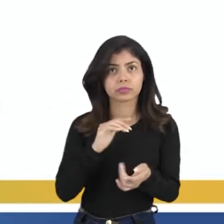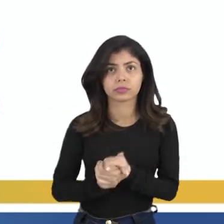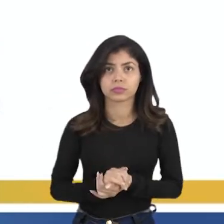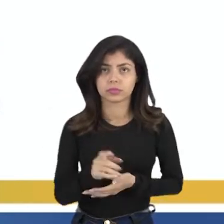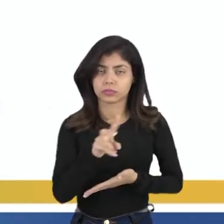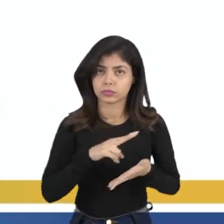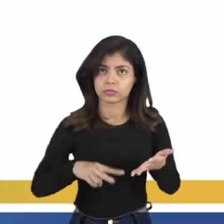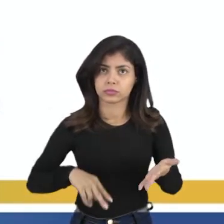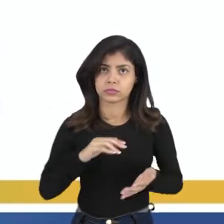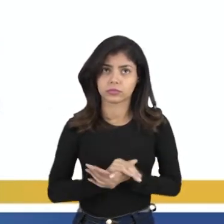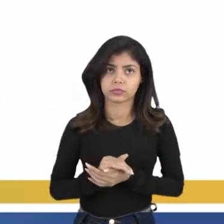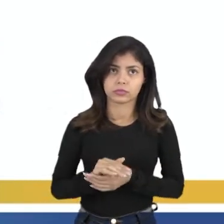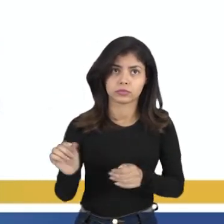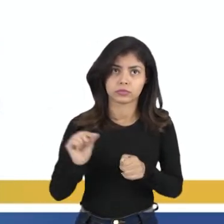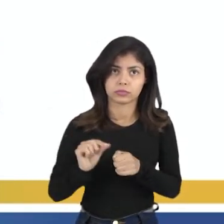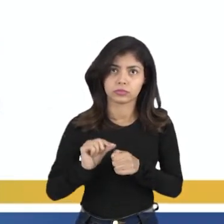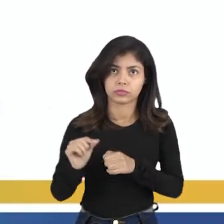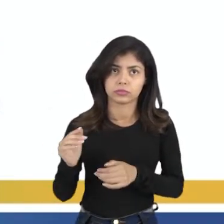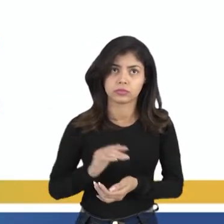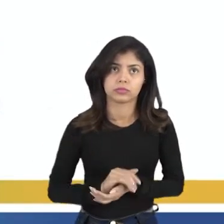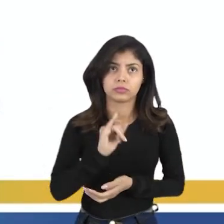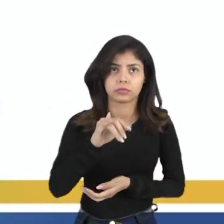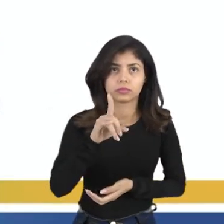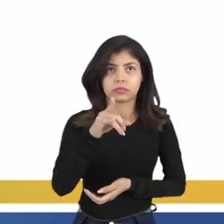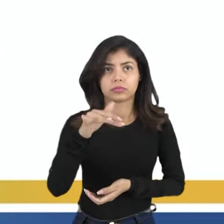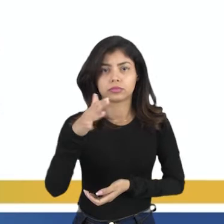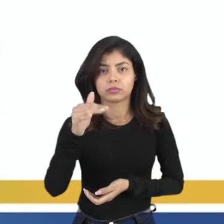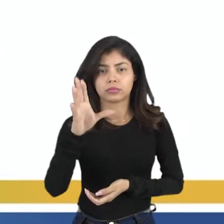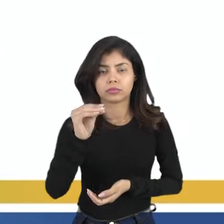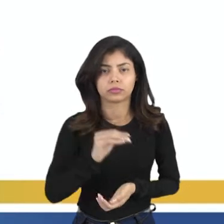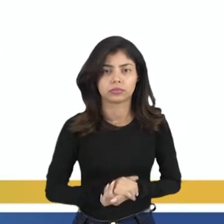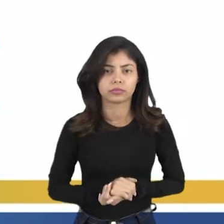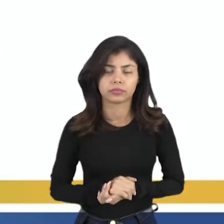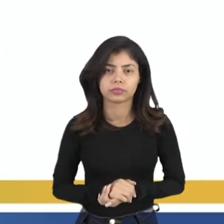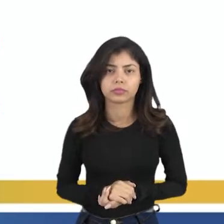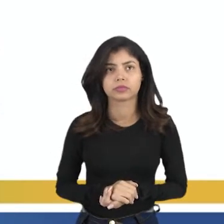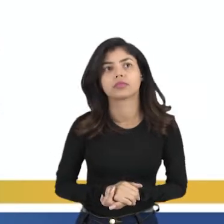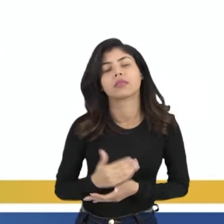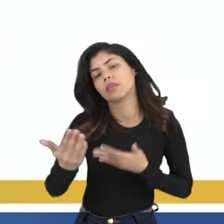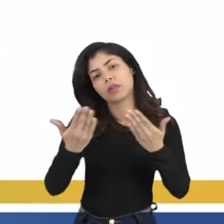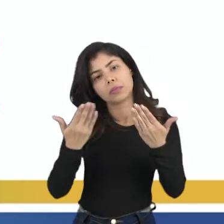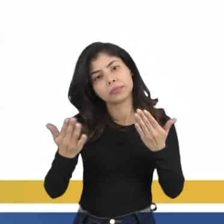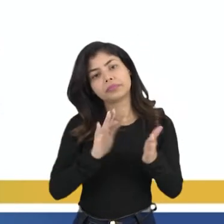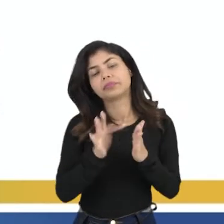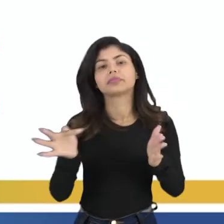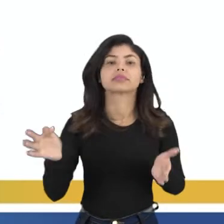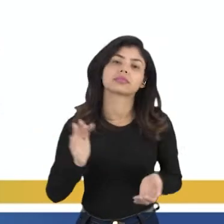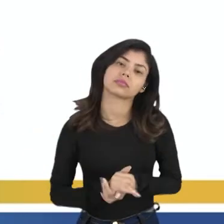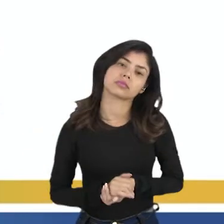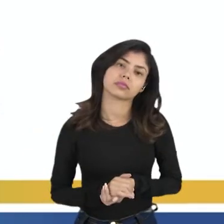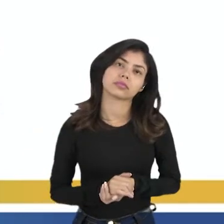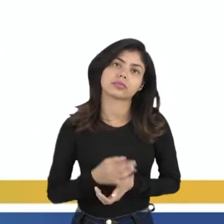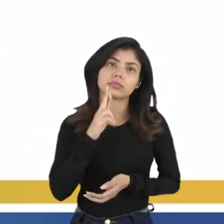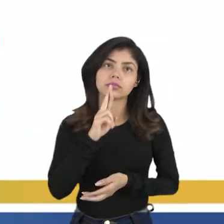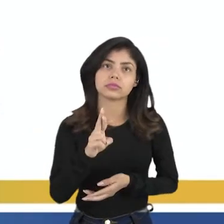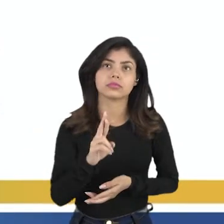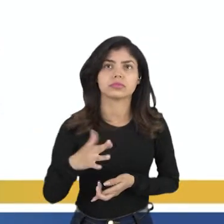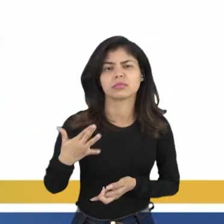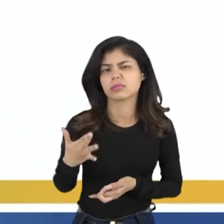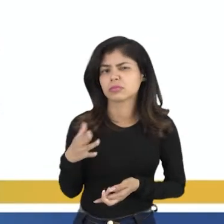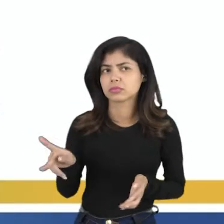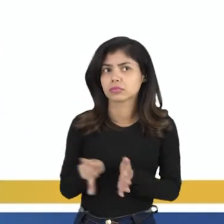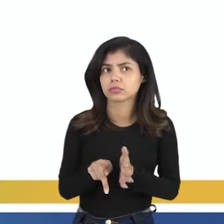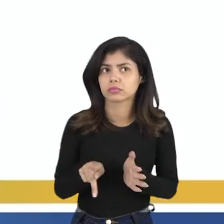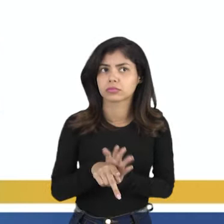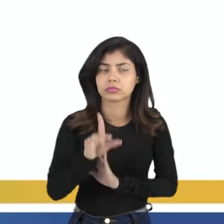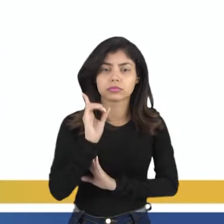diálogo com o leitor recorrendo a uma indagação. Então, relacionado à função referencial, a resposta mais